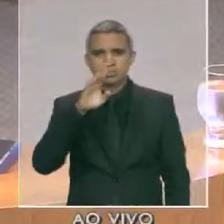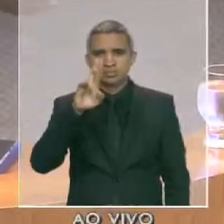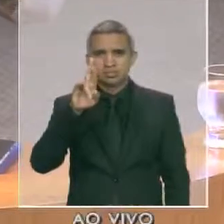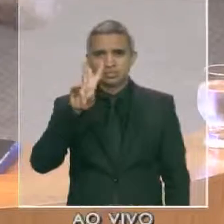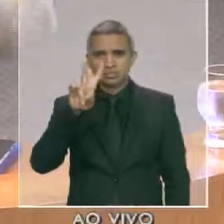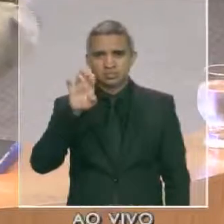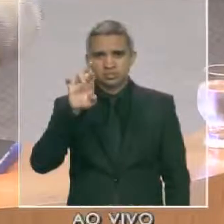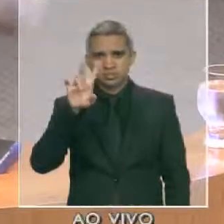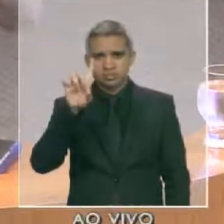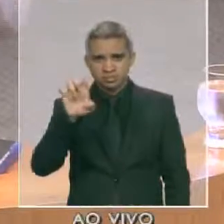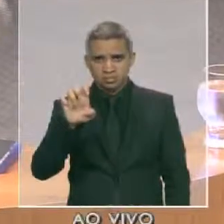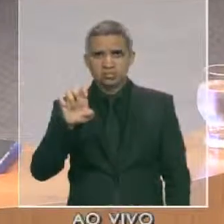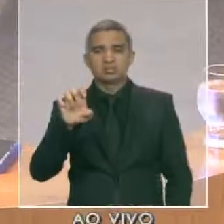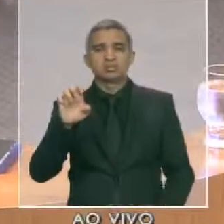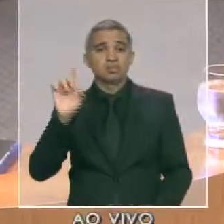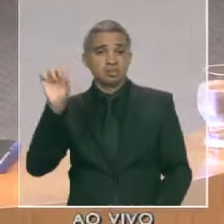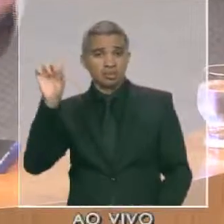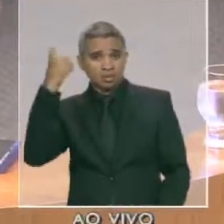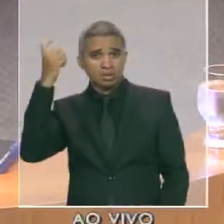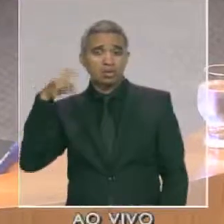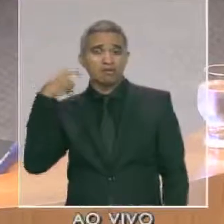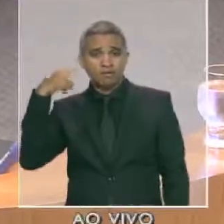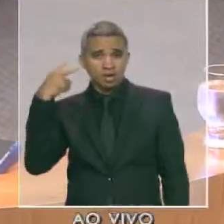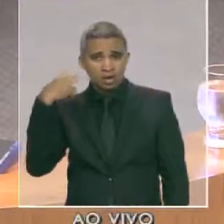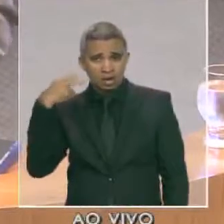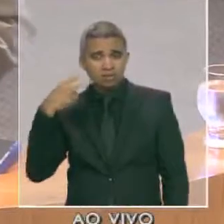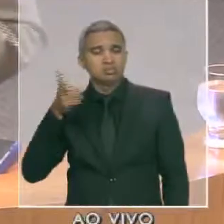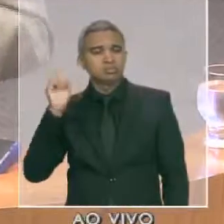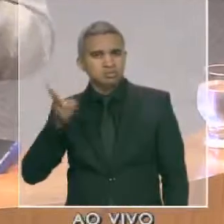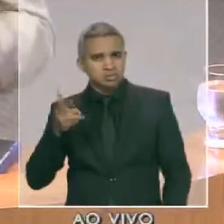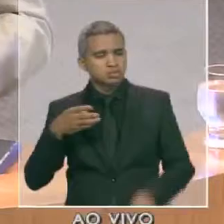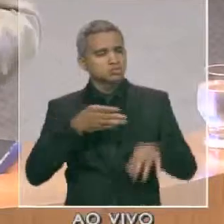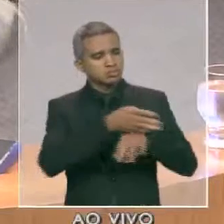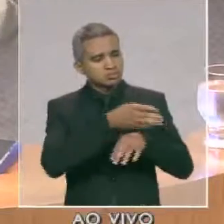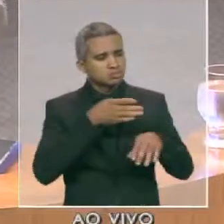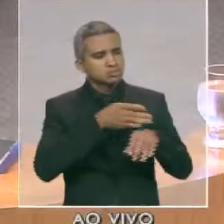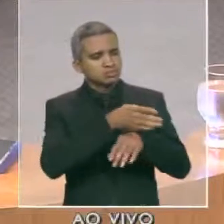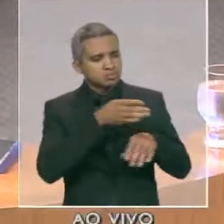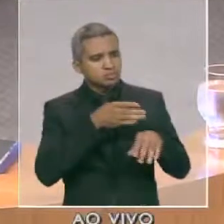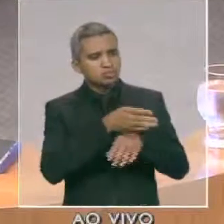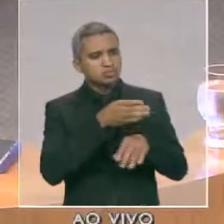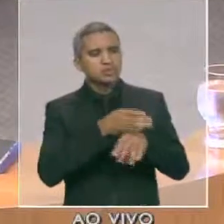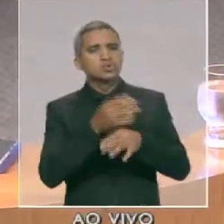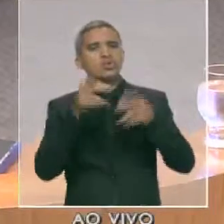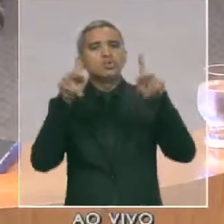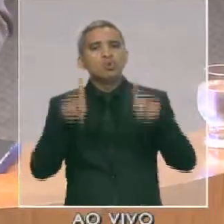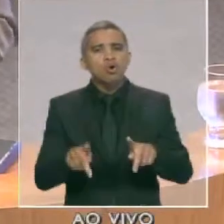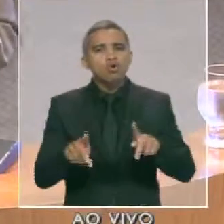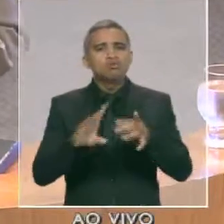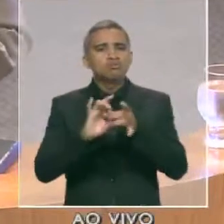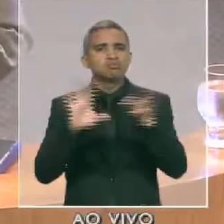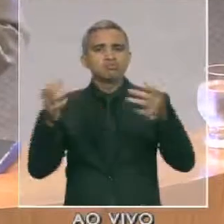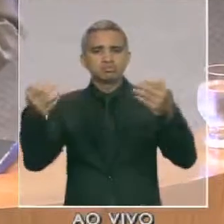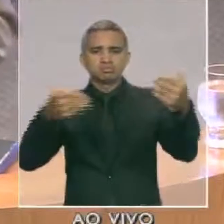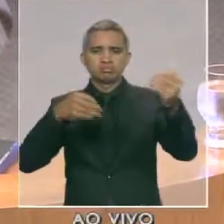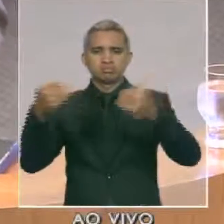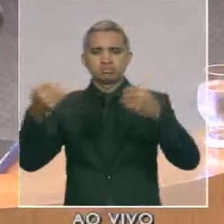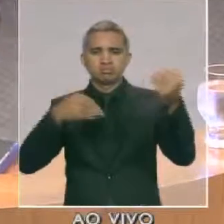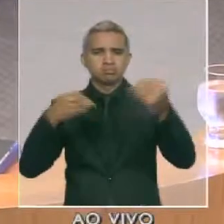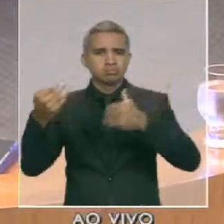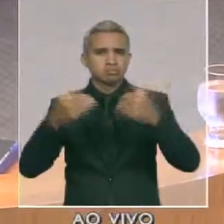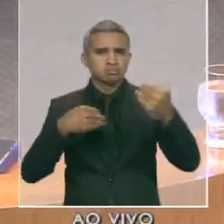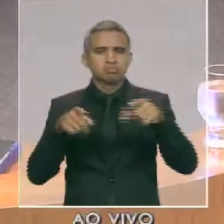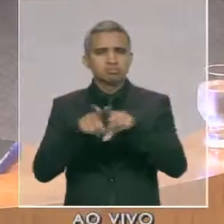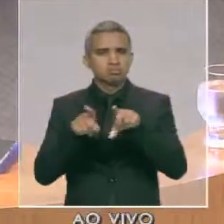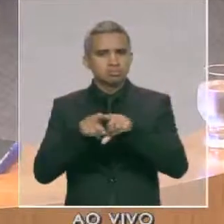vereador, que ele realmente recebia as demandas e nós estávamos lá para acolher realmente as sugestões, ouvir o povo e ali desenvolver trabalhos sociais. A Casa